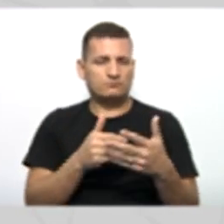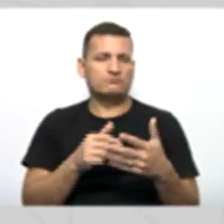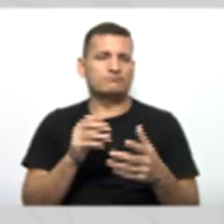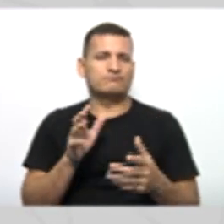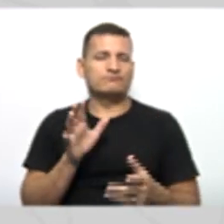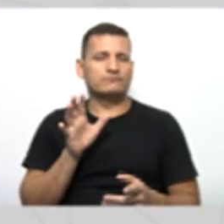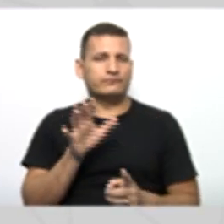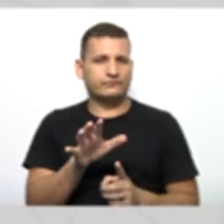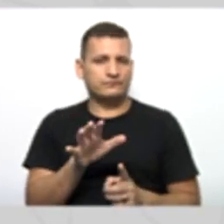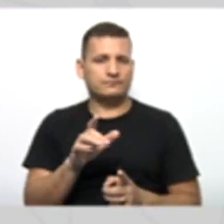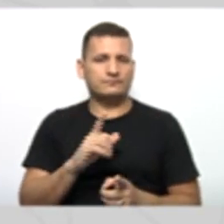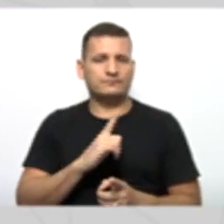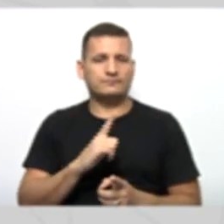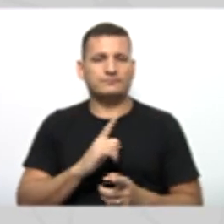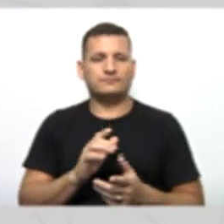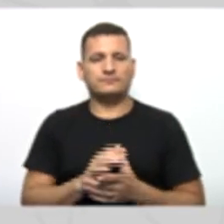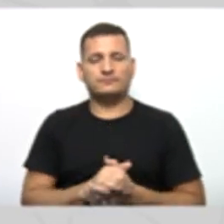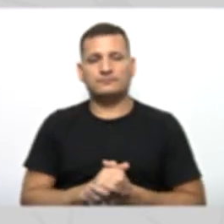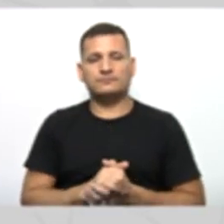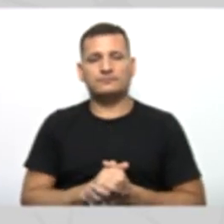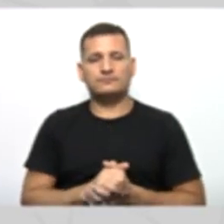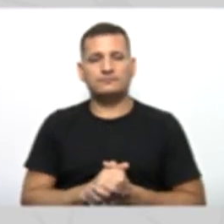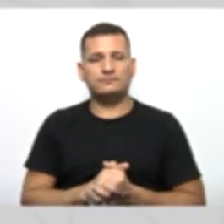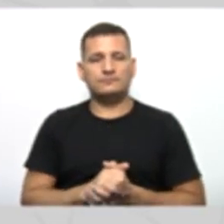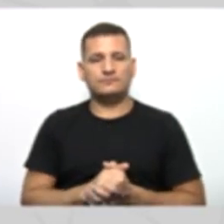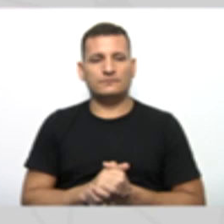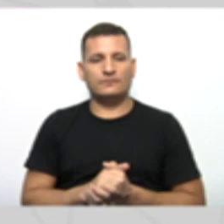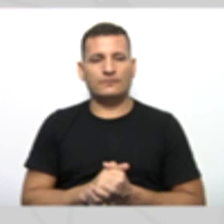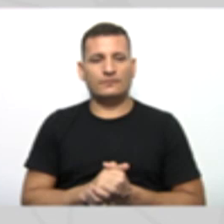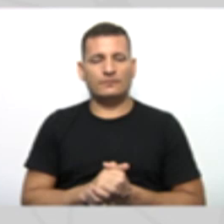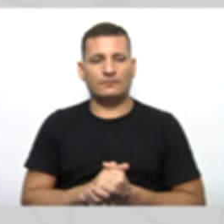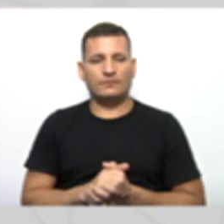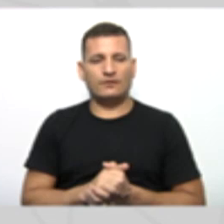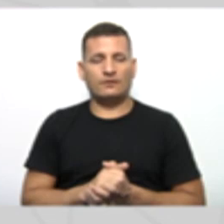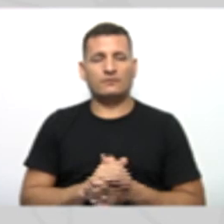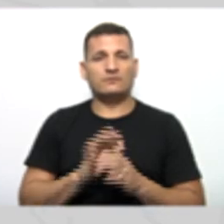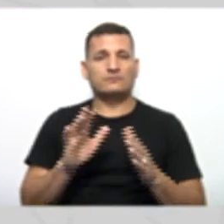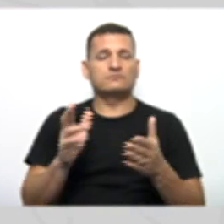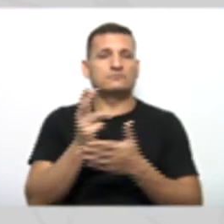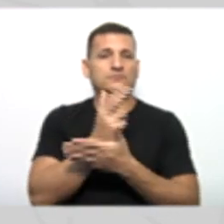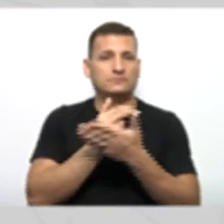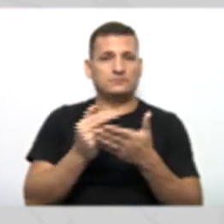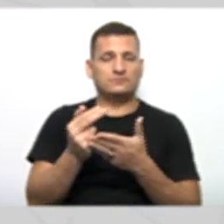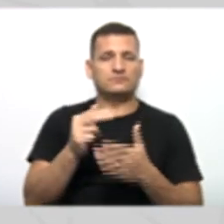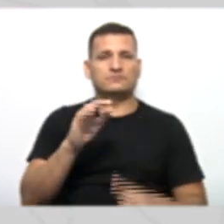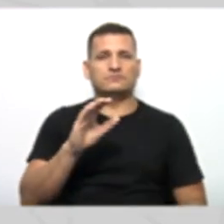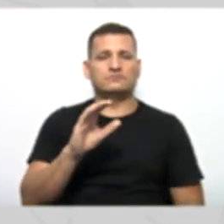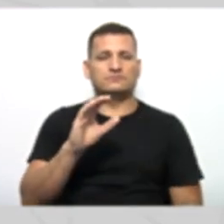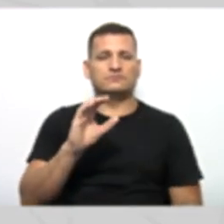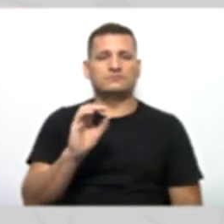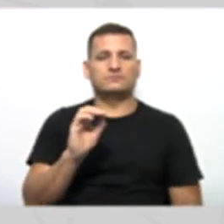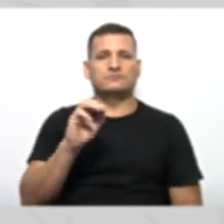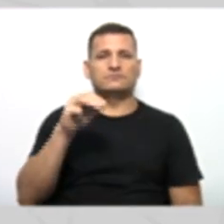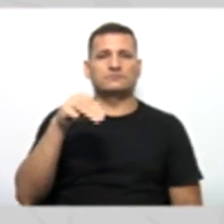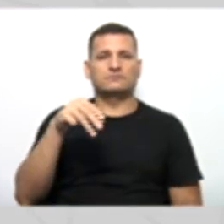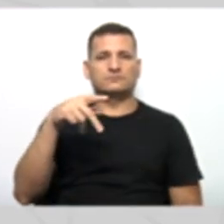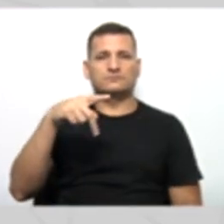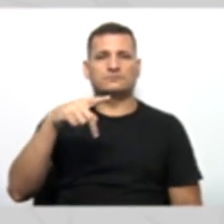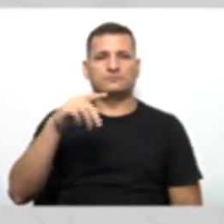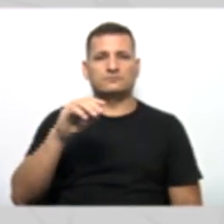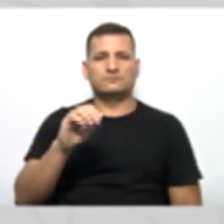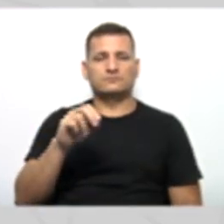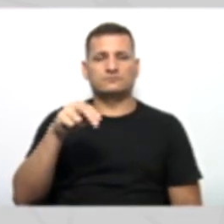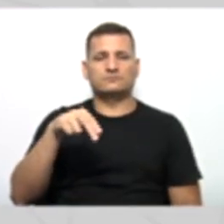influencia. Continuando aqui, ó, o diagrama de componente. Veja bem, ó, esse tipo